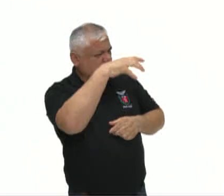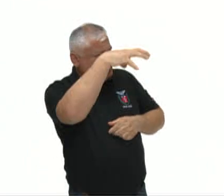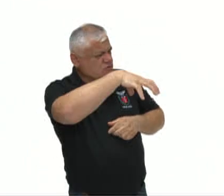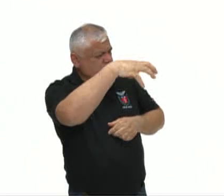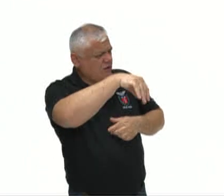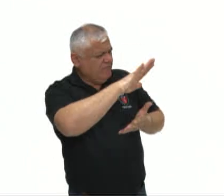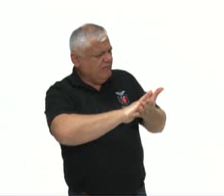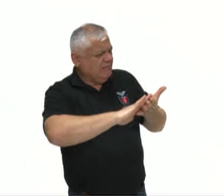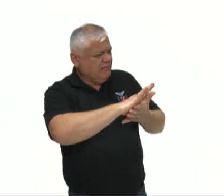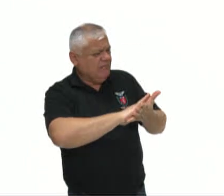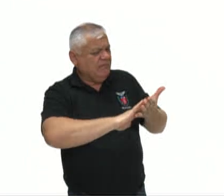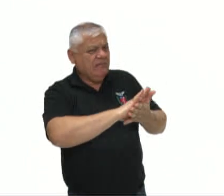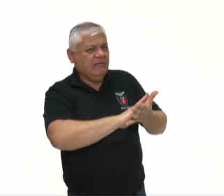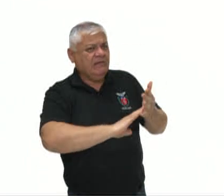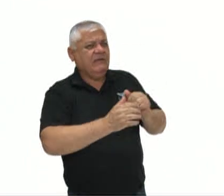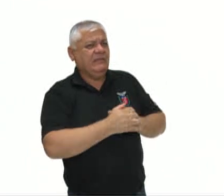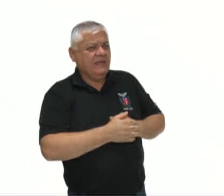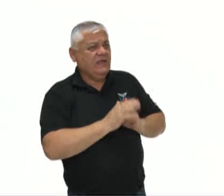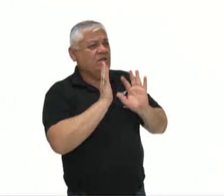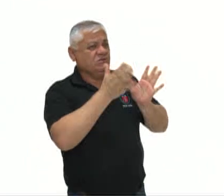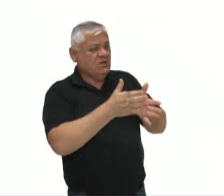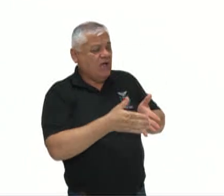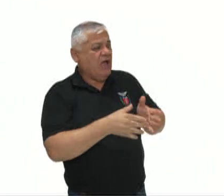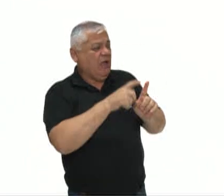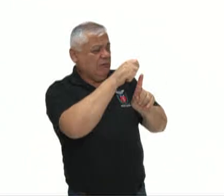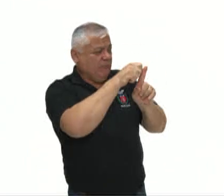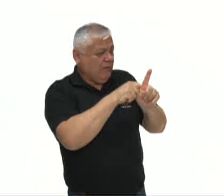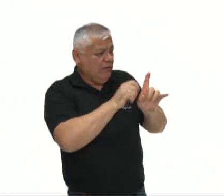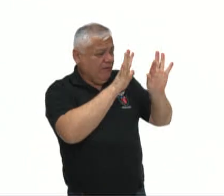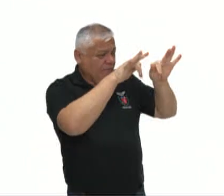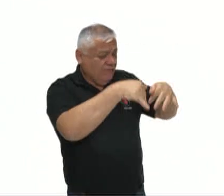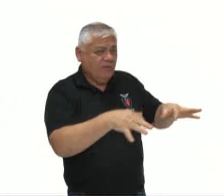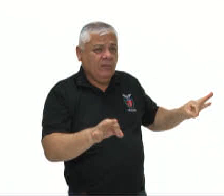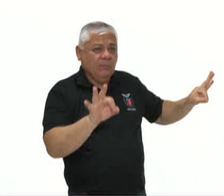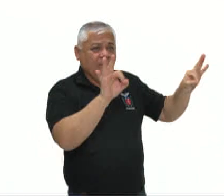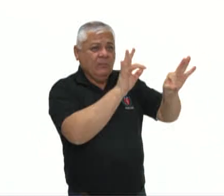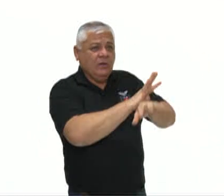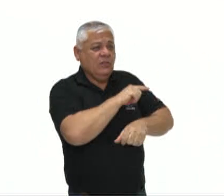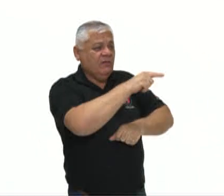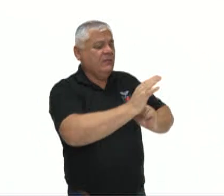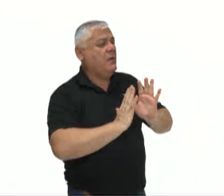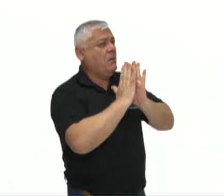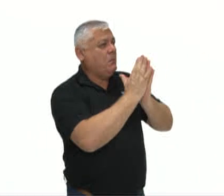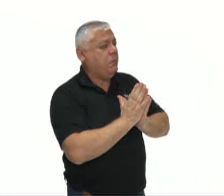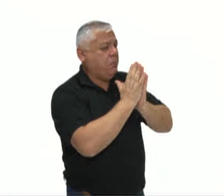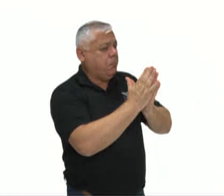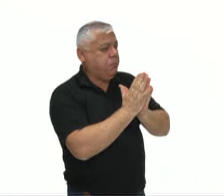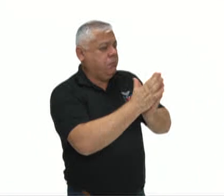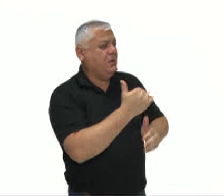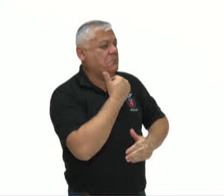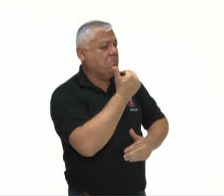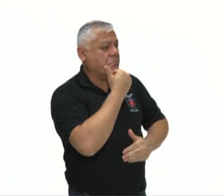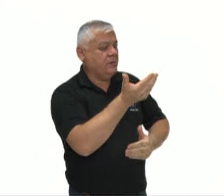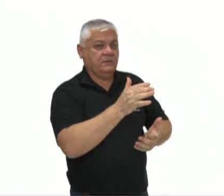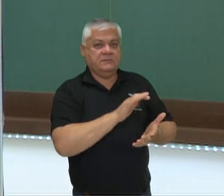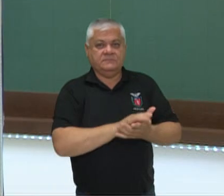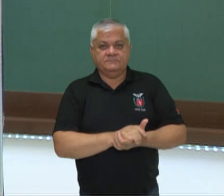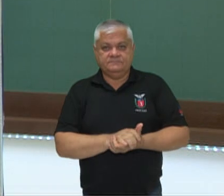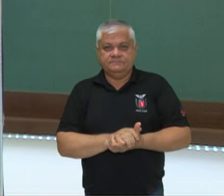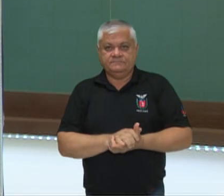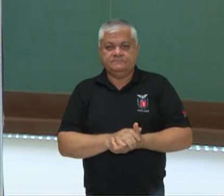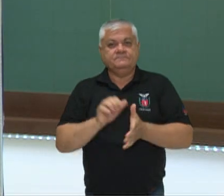mãe Nácia? Já chegou o fim do mês, nem por você fazer tanta novena. Nossa